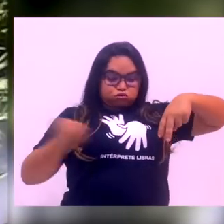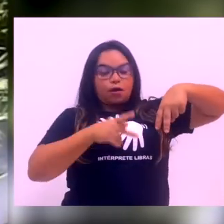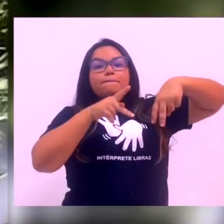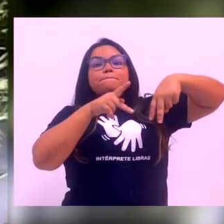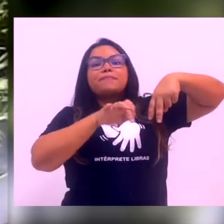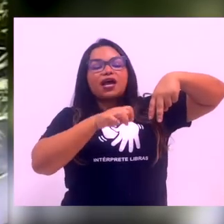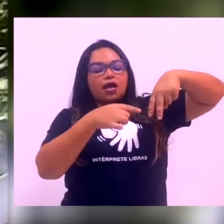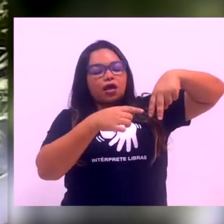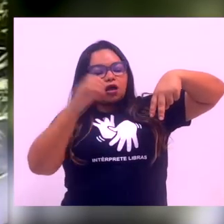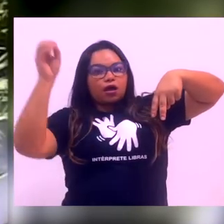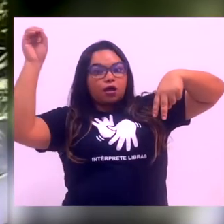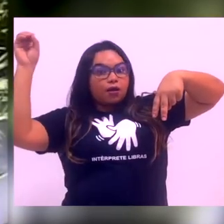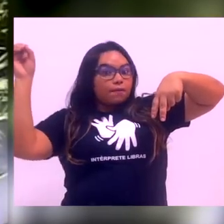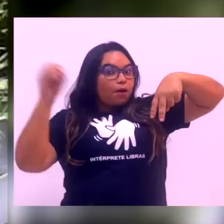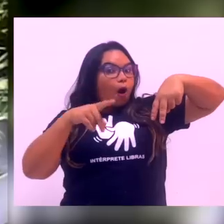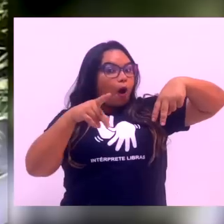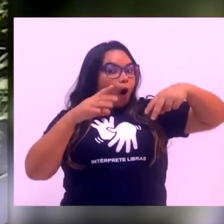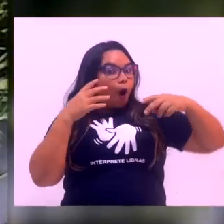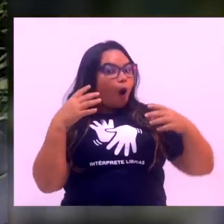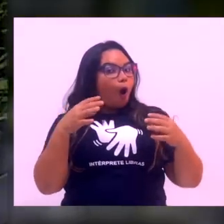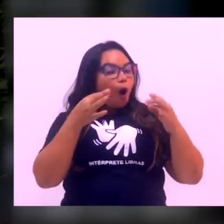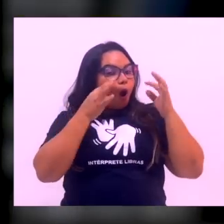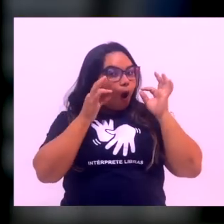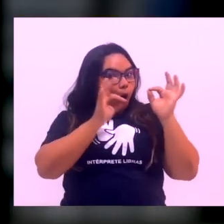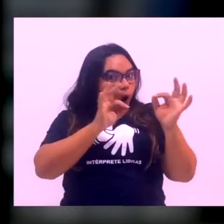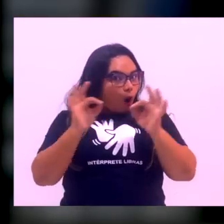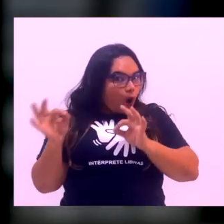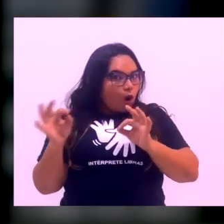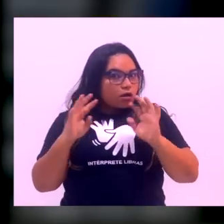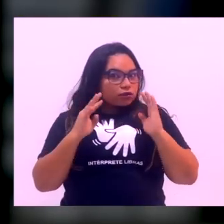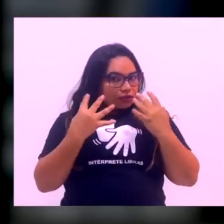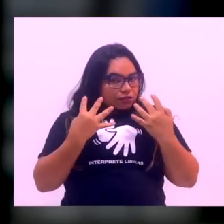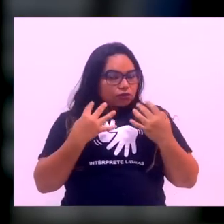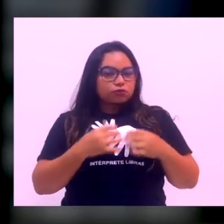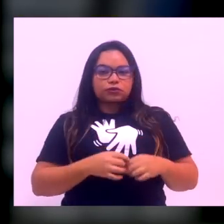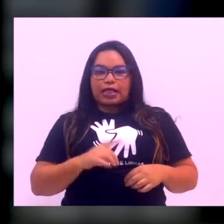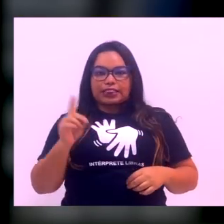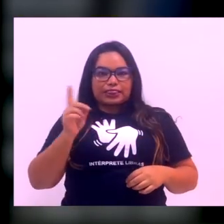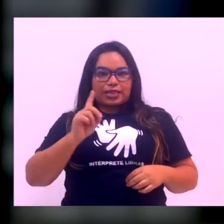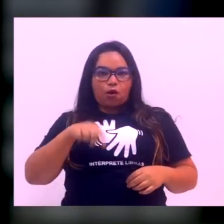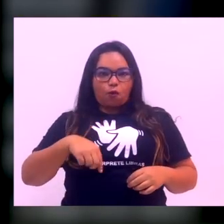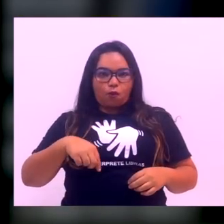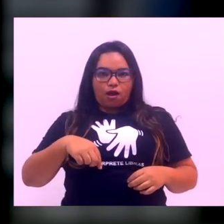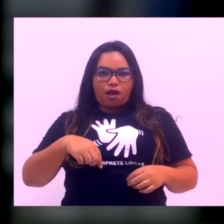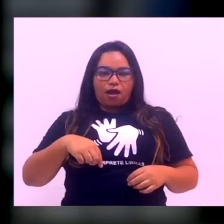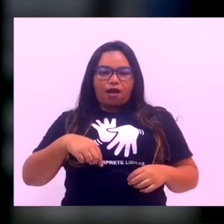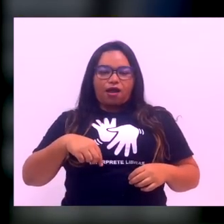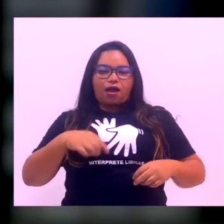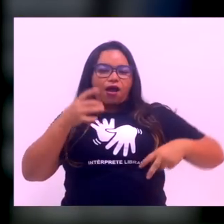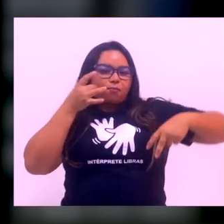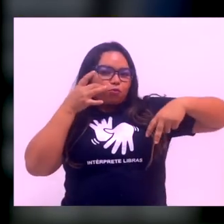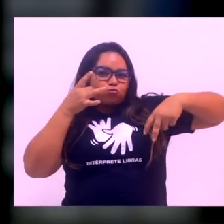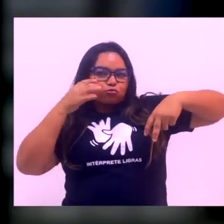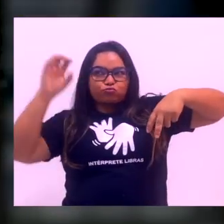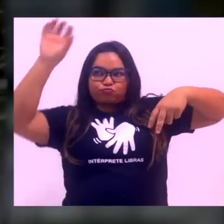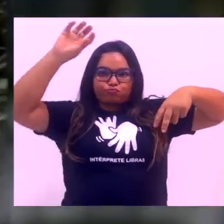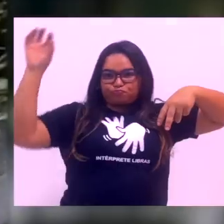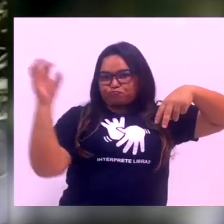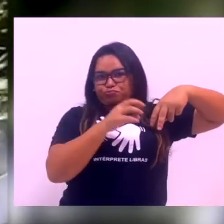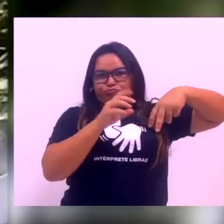divina. E ela atingiu a estátua nos seus pés. Por favor, prestem atenção.